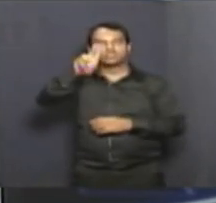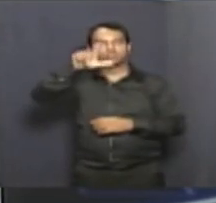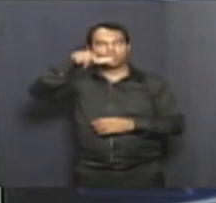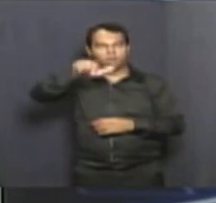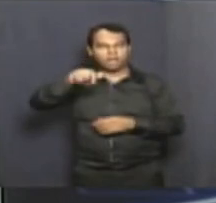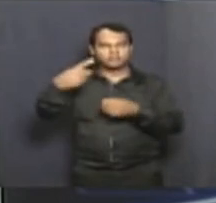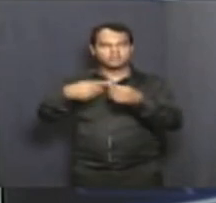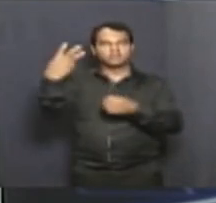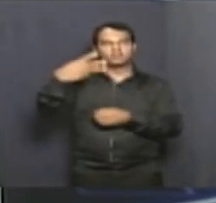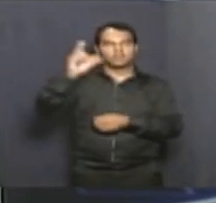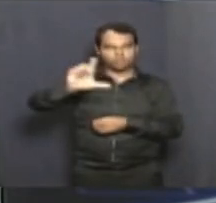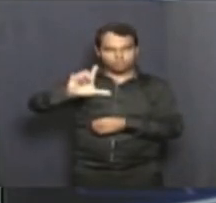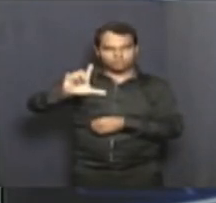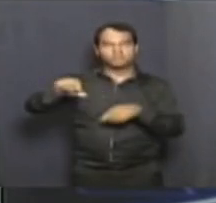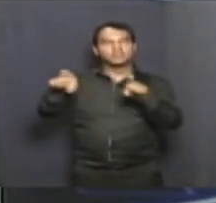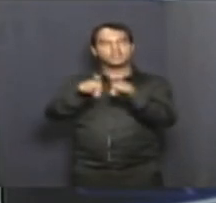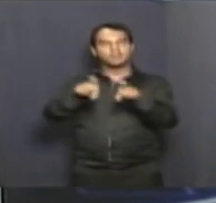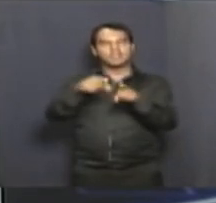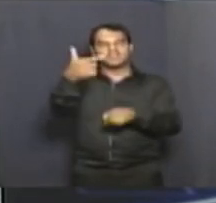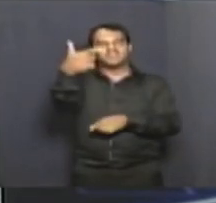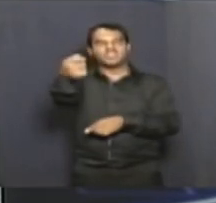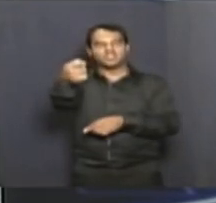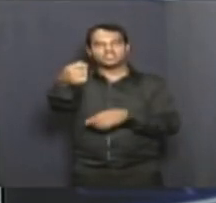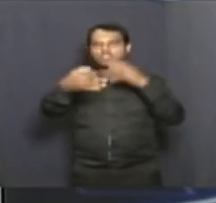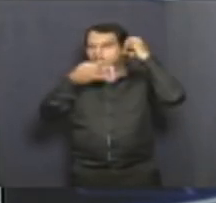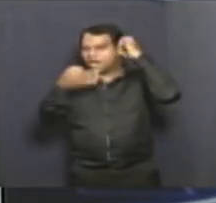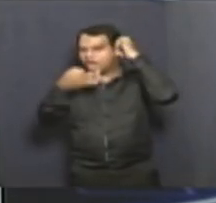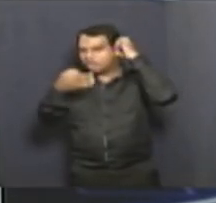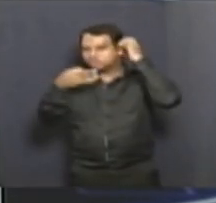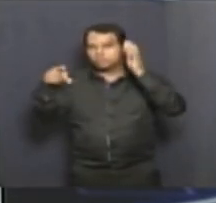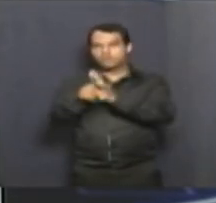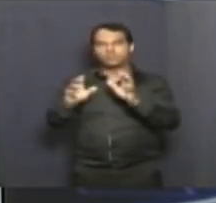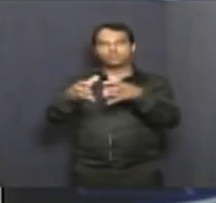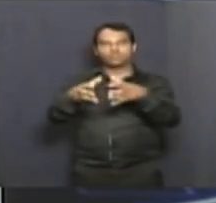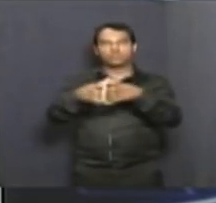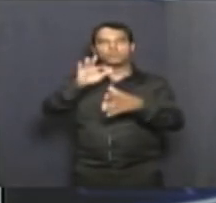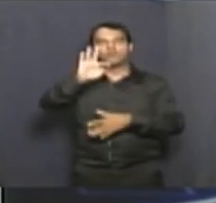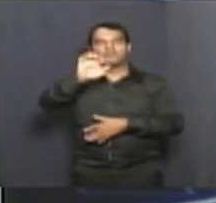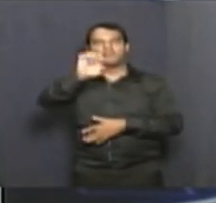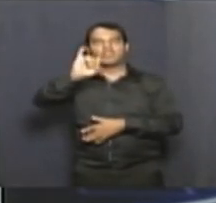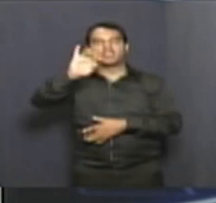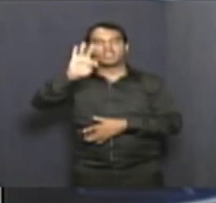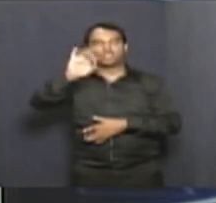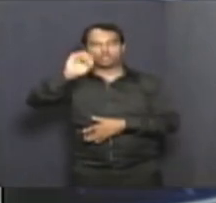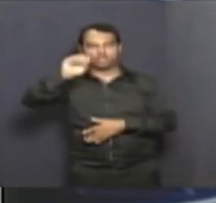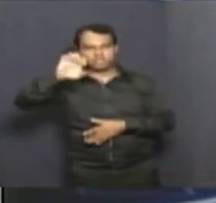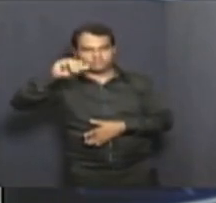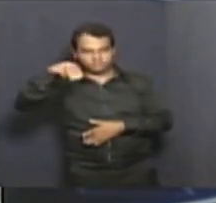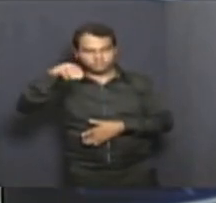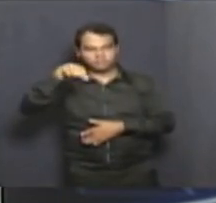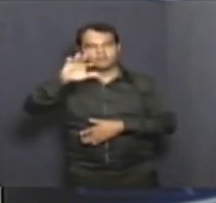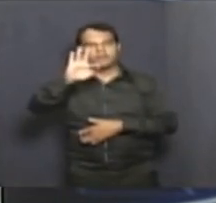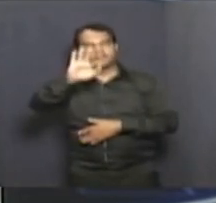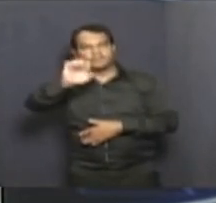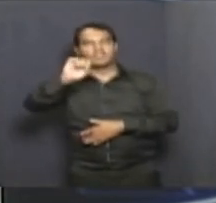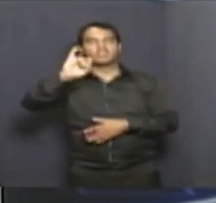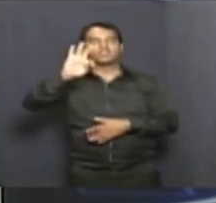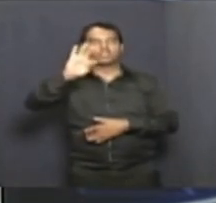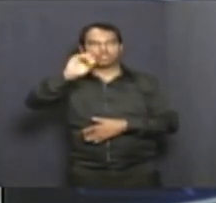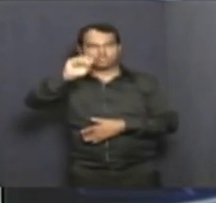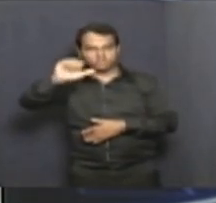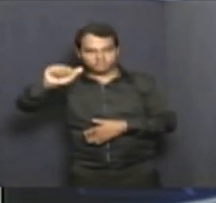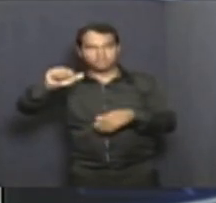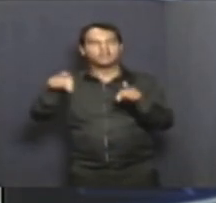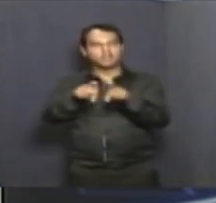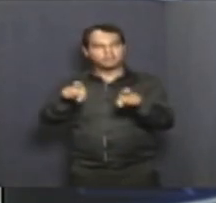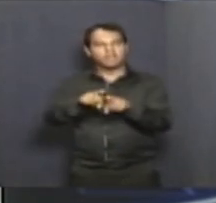20 emissoras fm do grupo feitosa na televisão estamos ao vivo também pela tv com canal 4 da net a